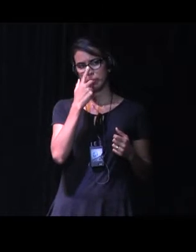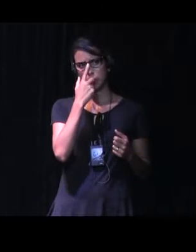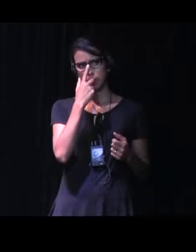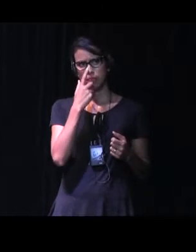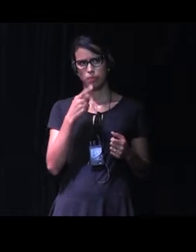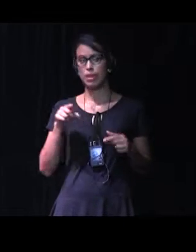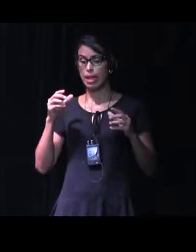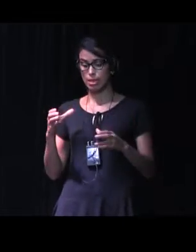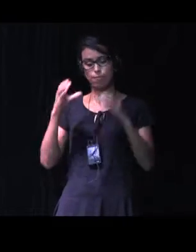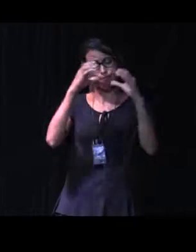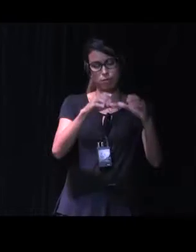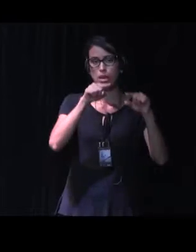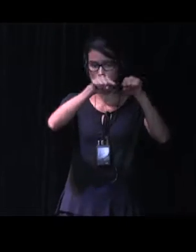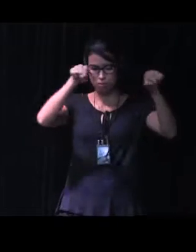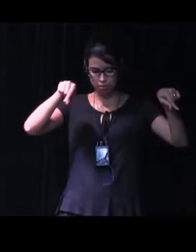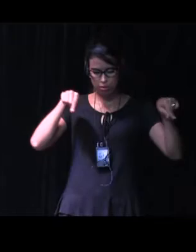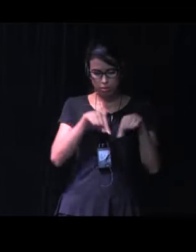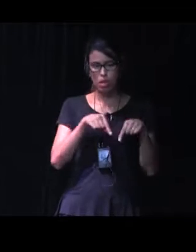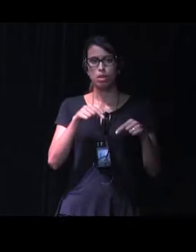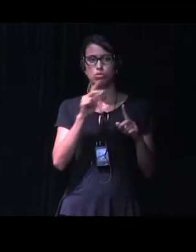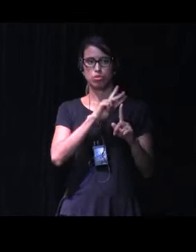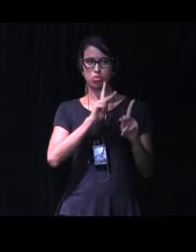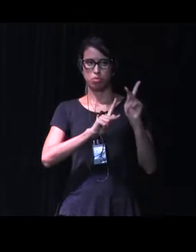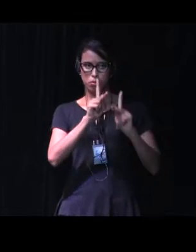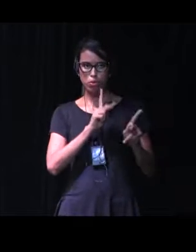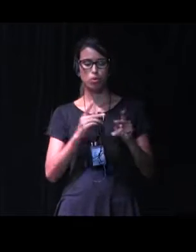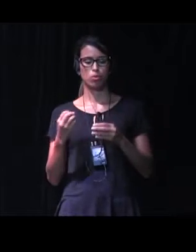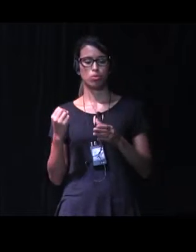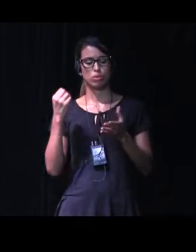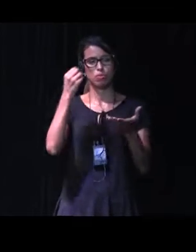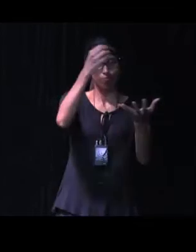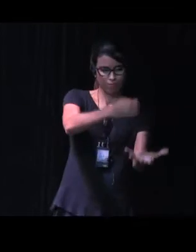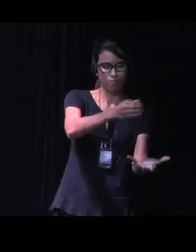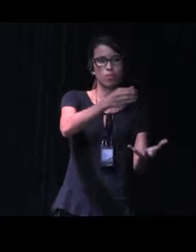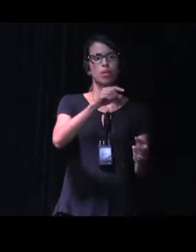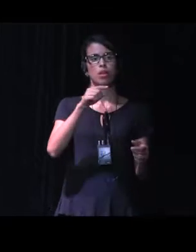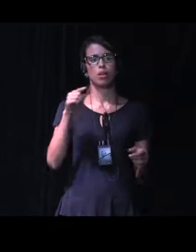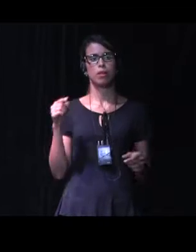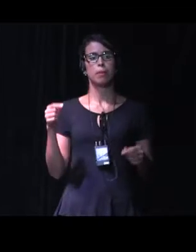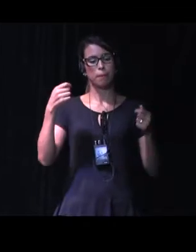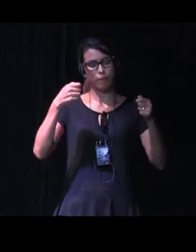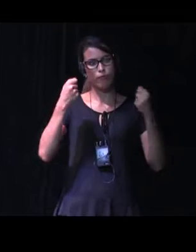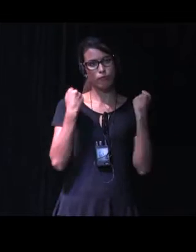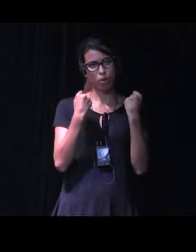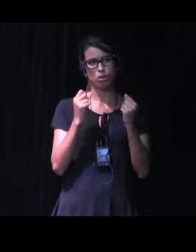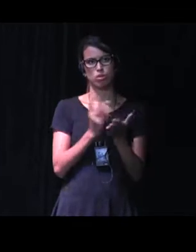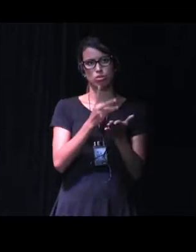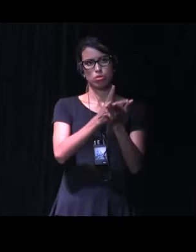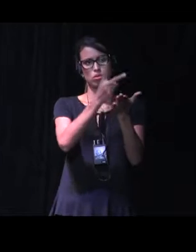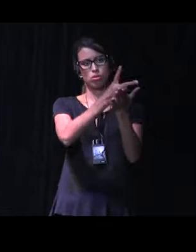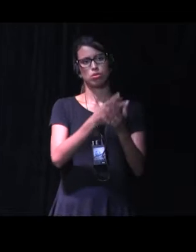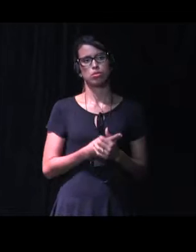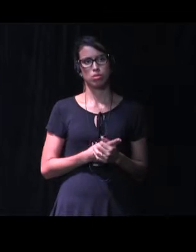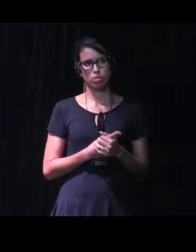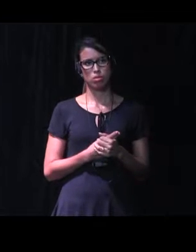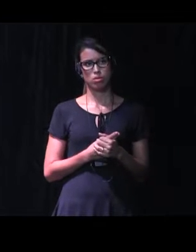o que dá orgulho, como Grécia, como antigo, deve estar no espaço público. E a maioria das cidades da